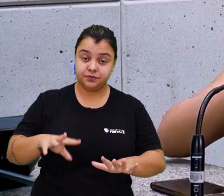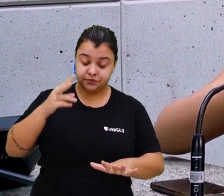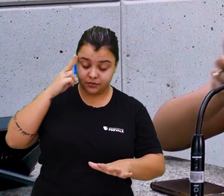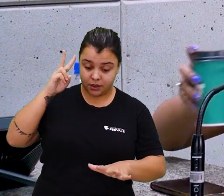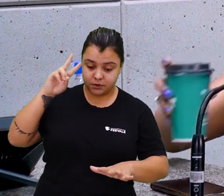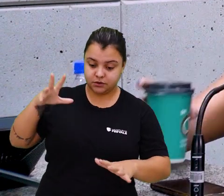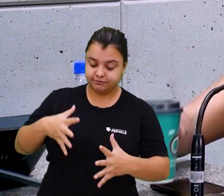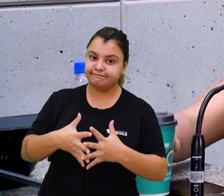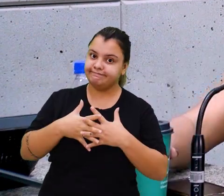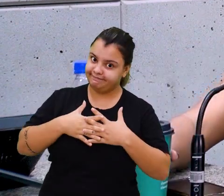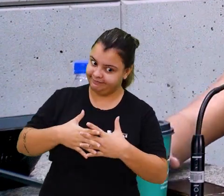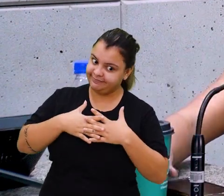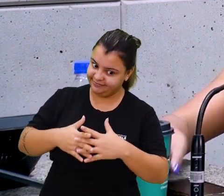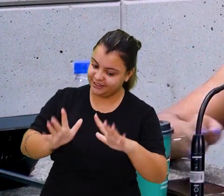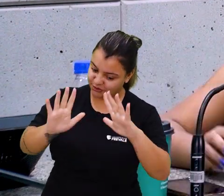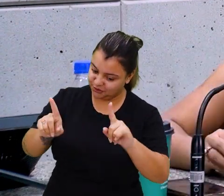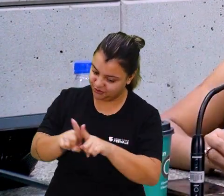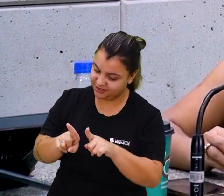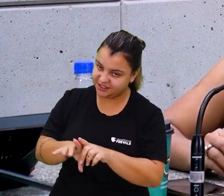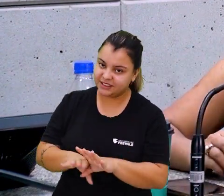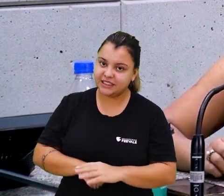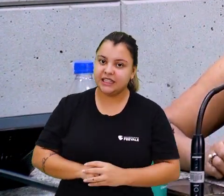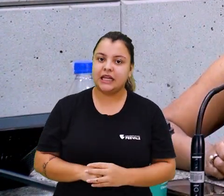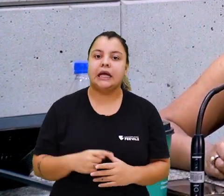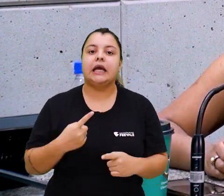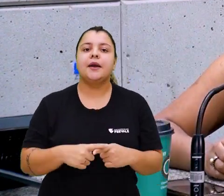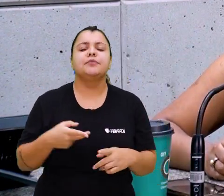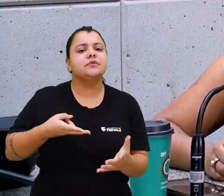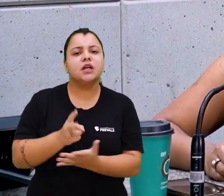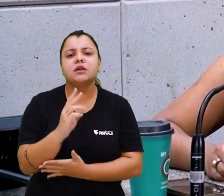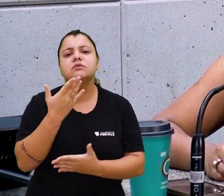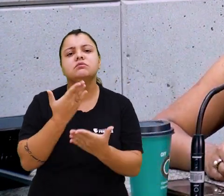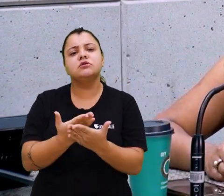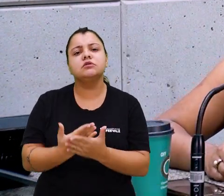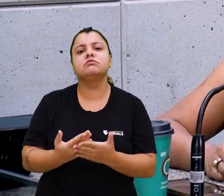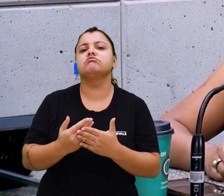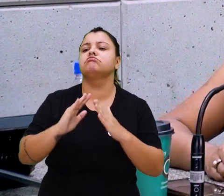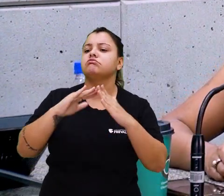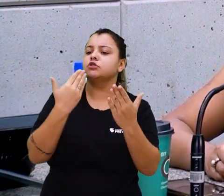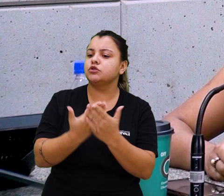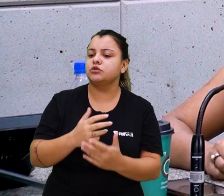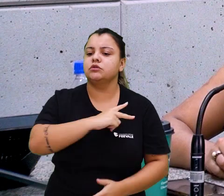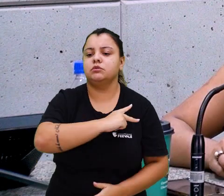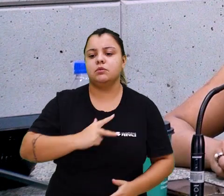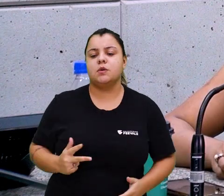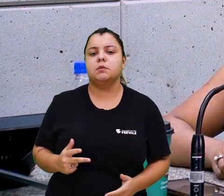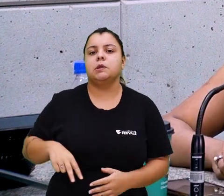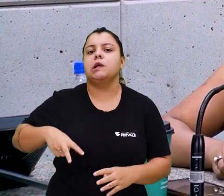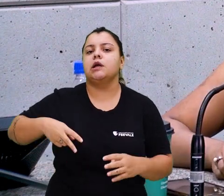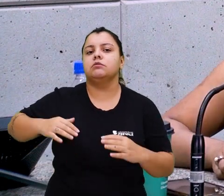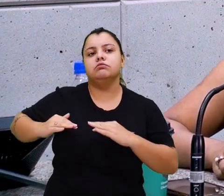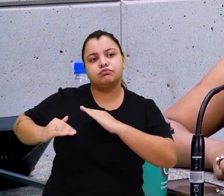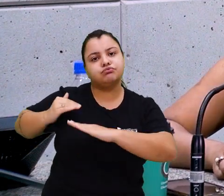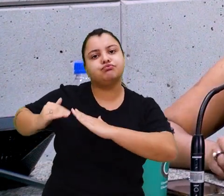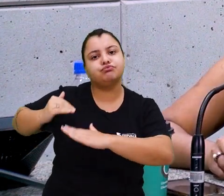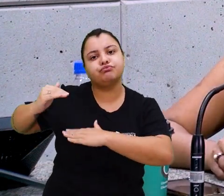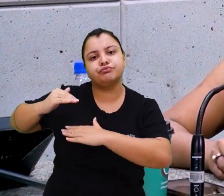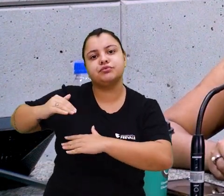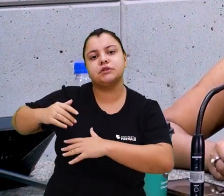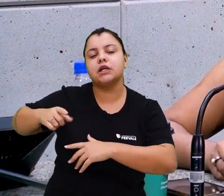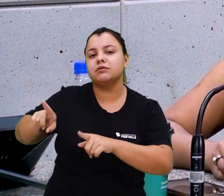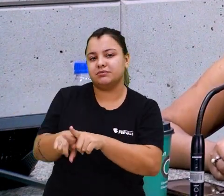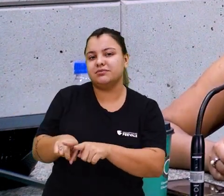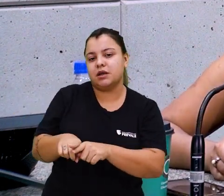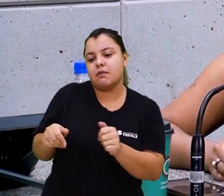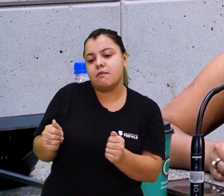bem confusa também tá porque sempre fui estudante de escola pública desde o fundamental né eu fui criado também pelos meus avós assim